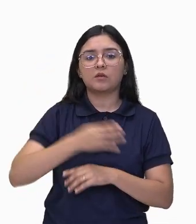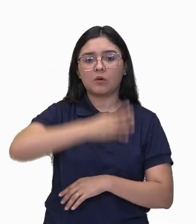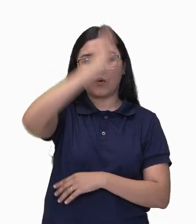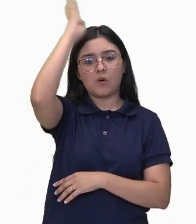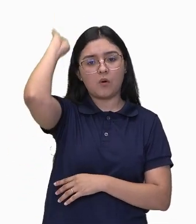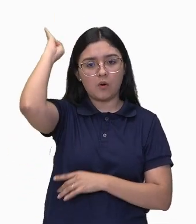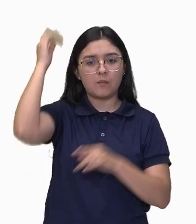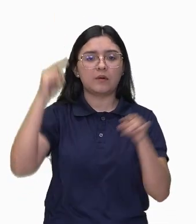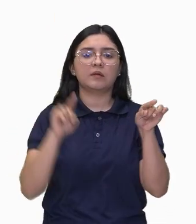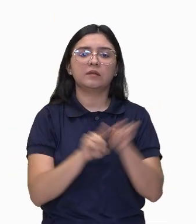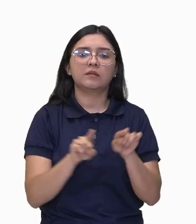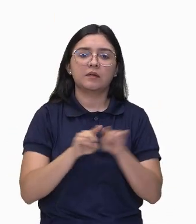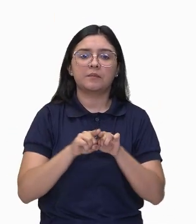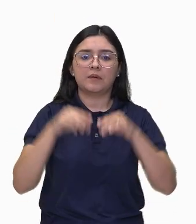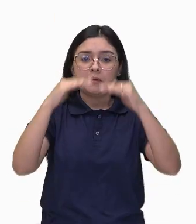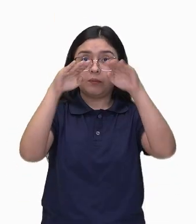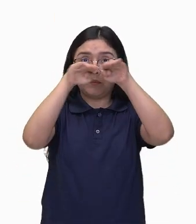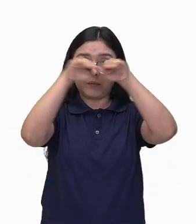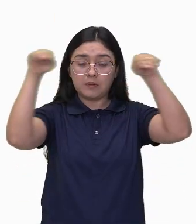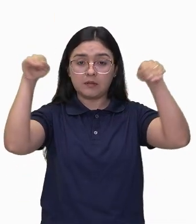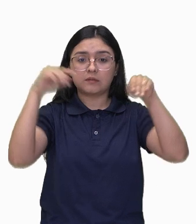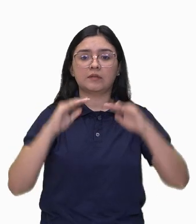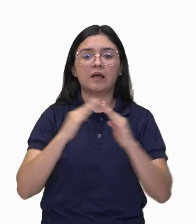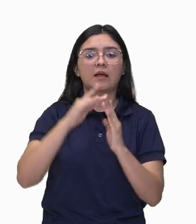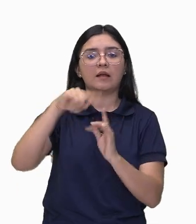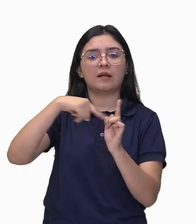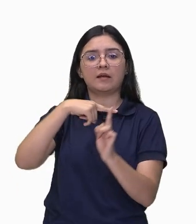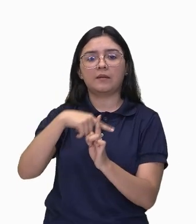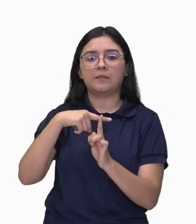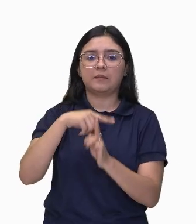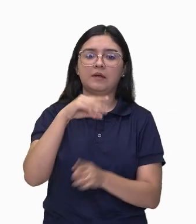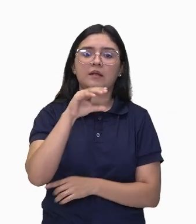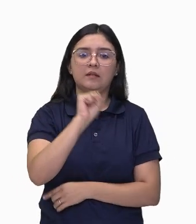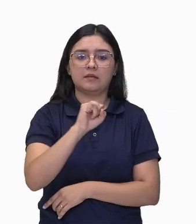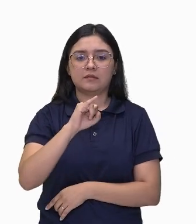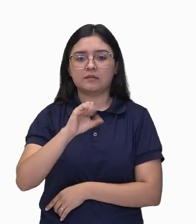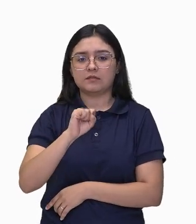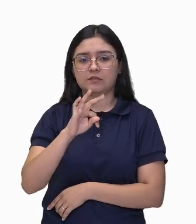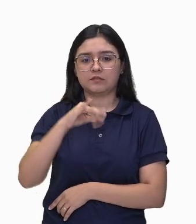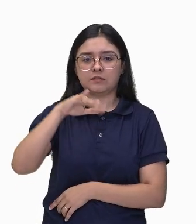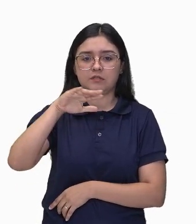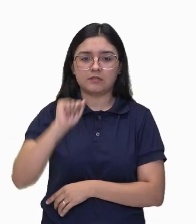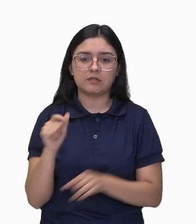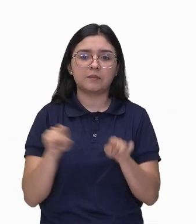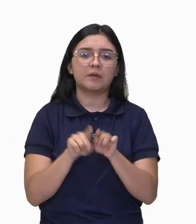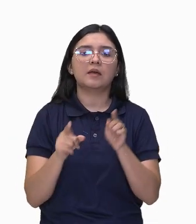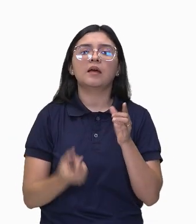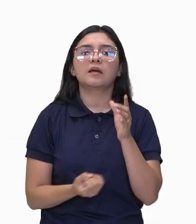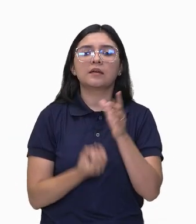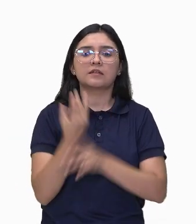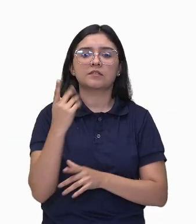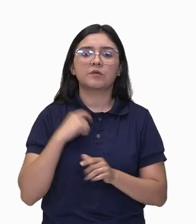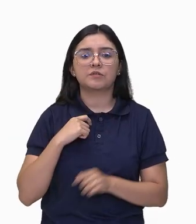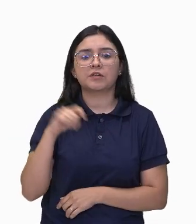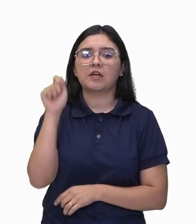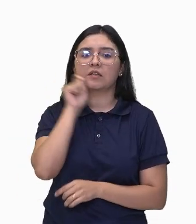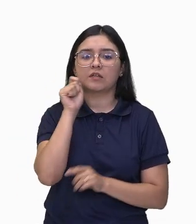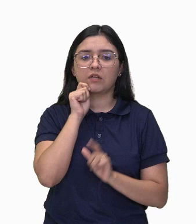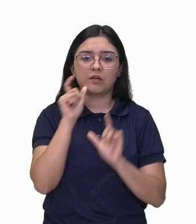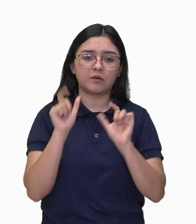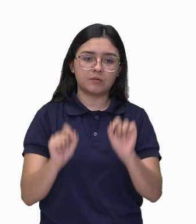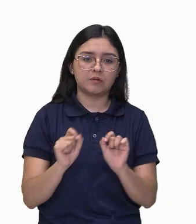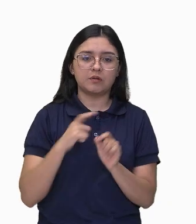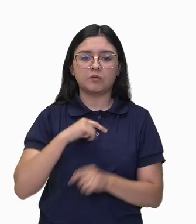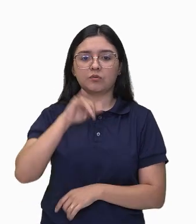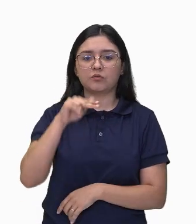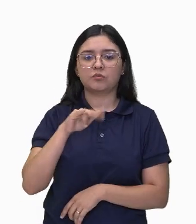Capela Sistina, né, a criação de Adão e o juízo final. Então, Michelangelo foi um